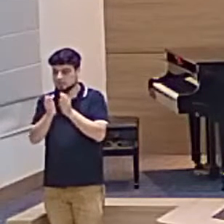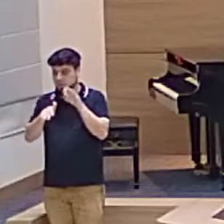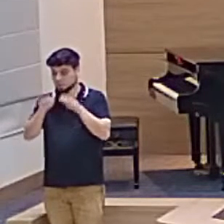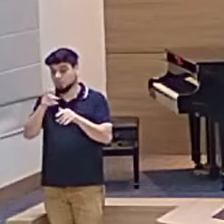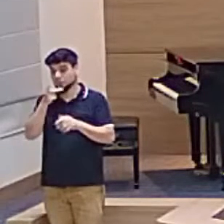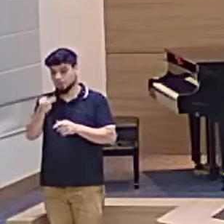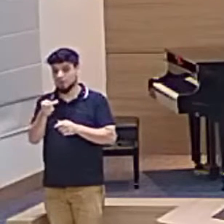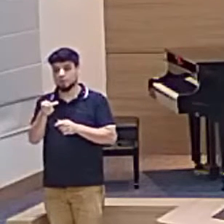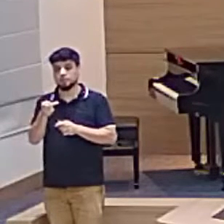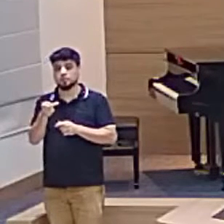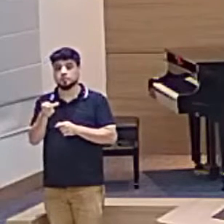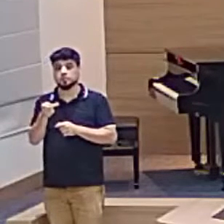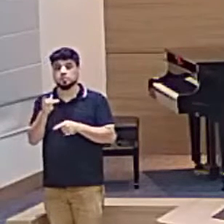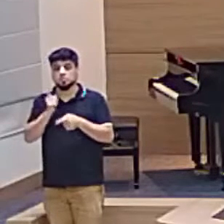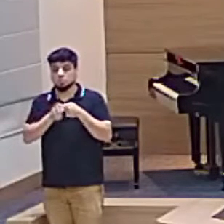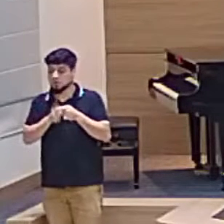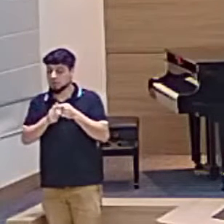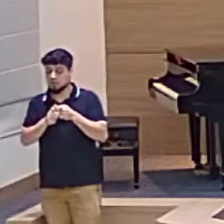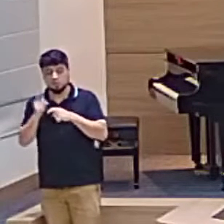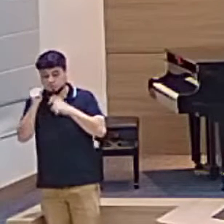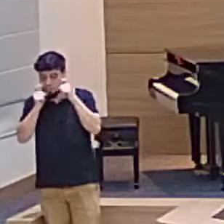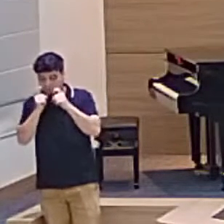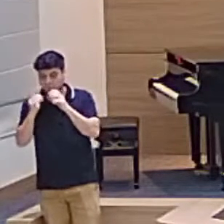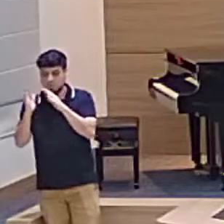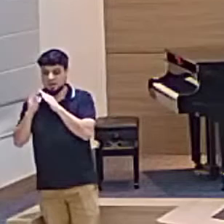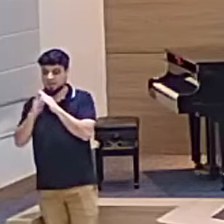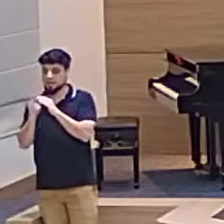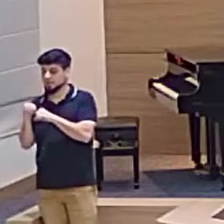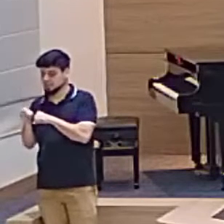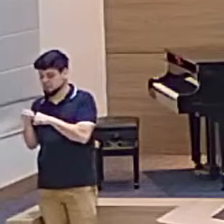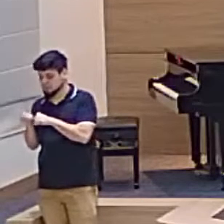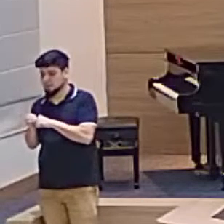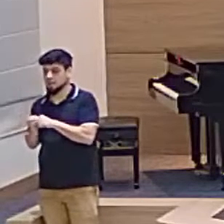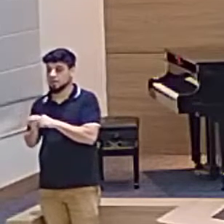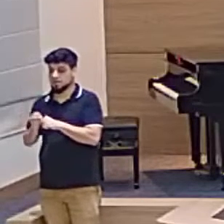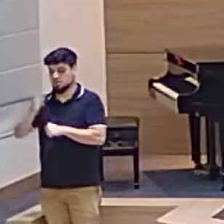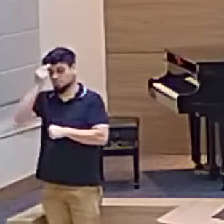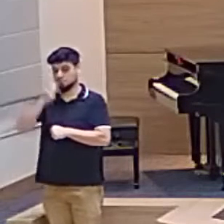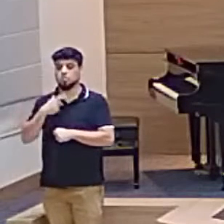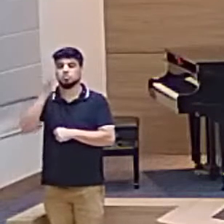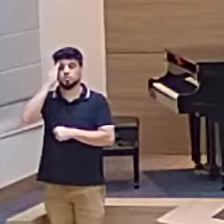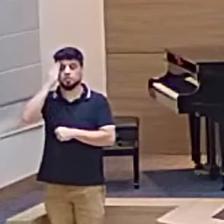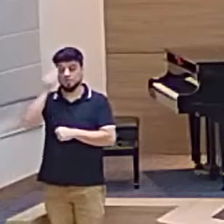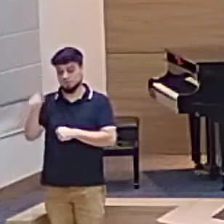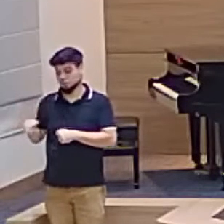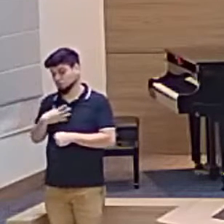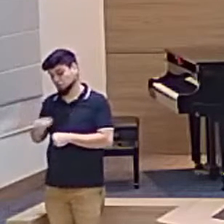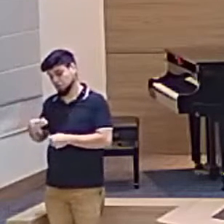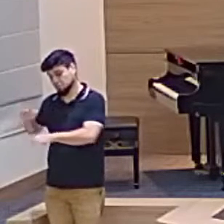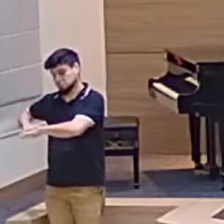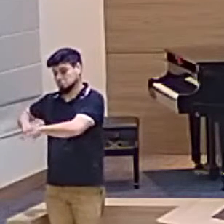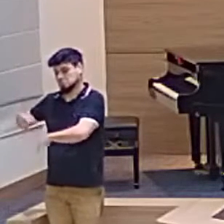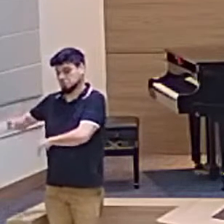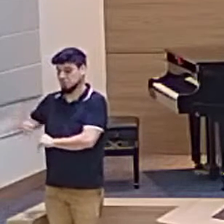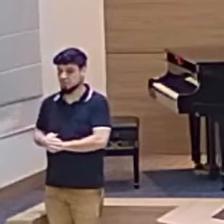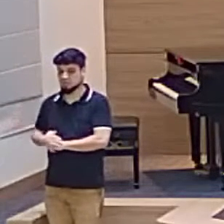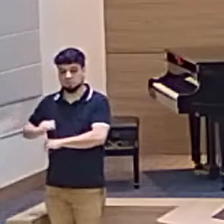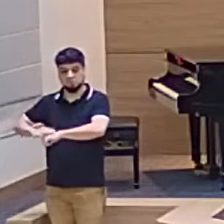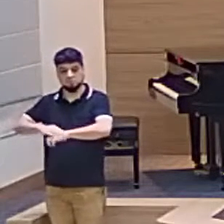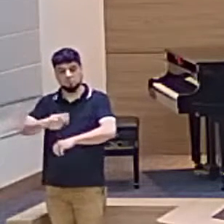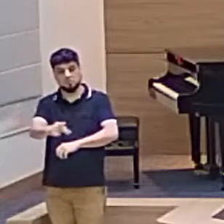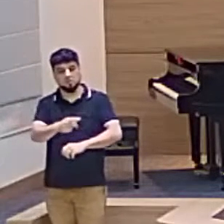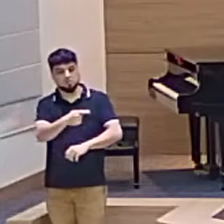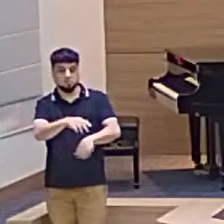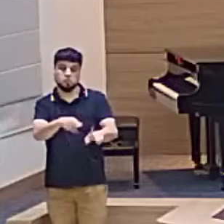quando não sei o preocupa o de ensinar o caminho para os seus filhos quando não se preocupam em conduzir os seus filhos em